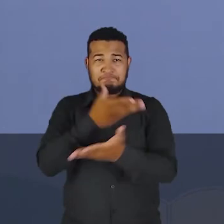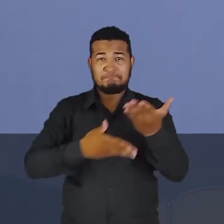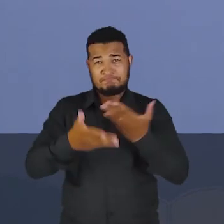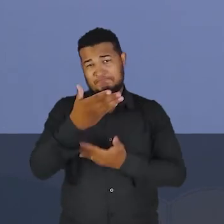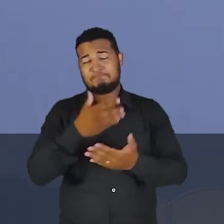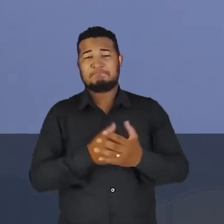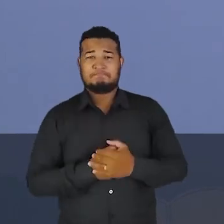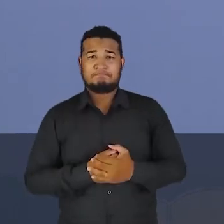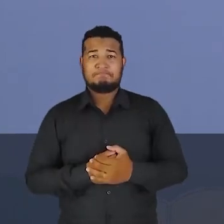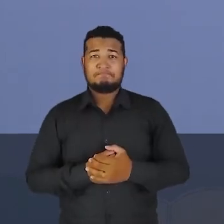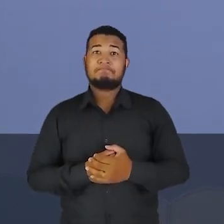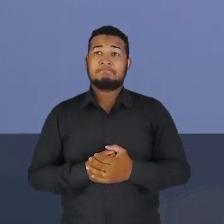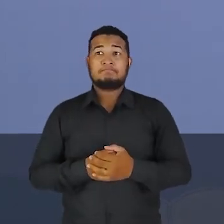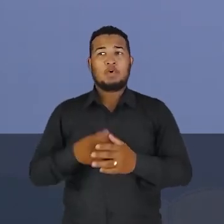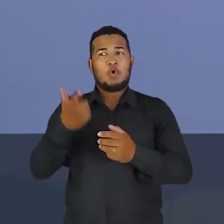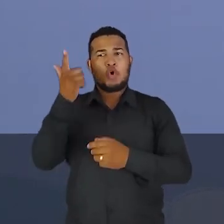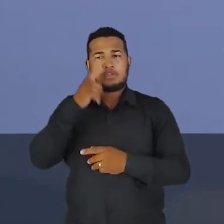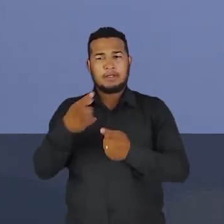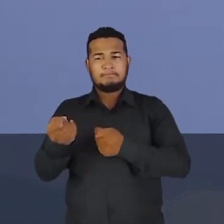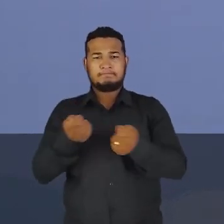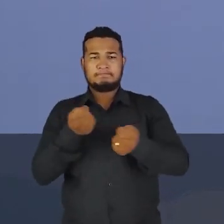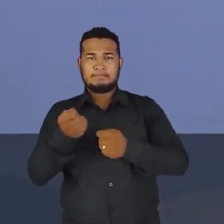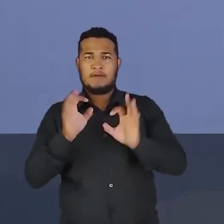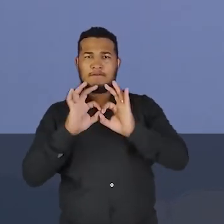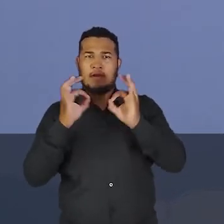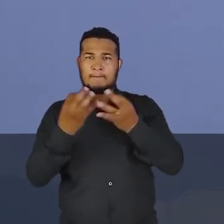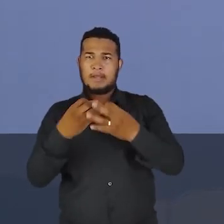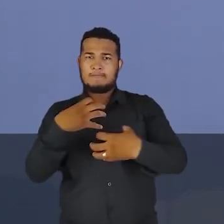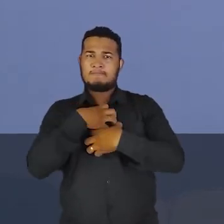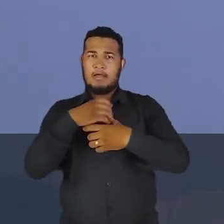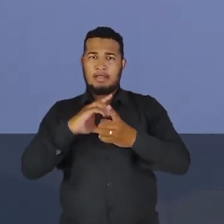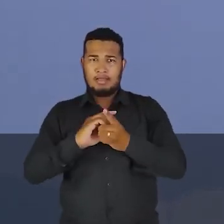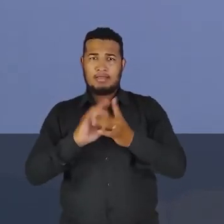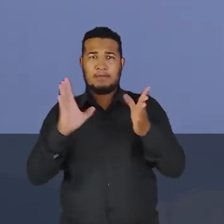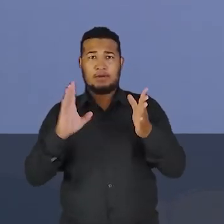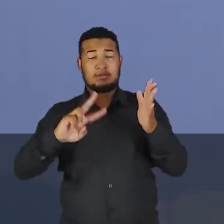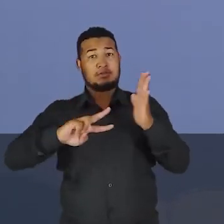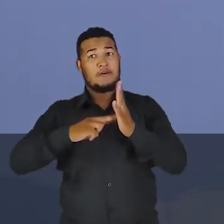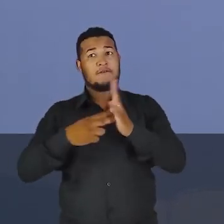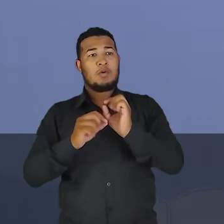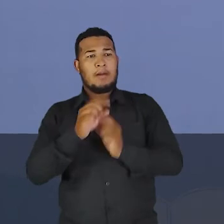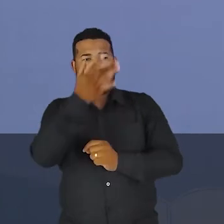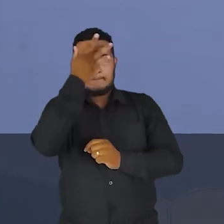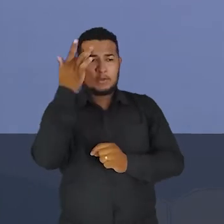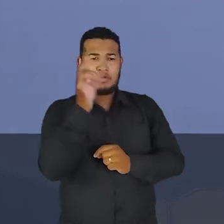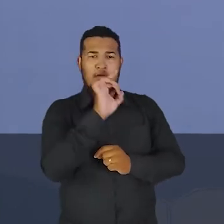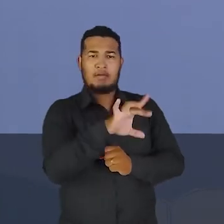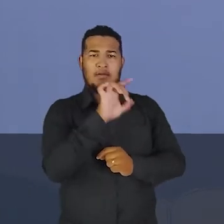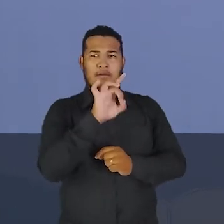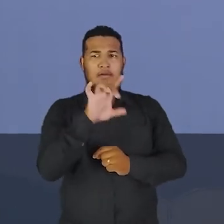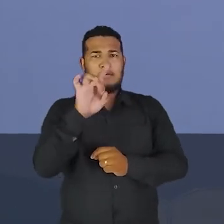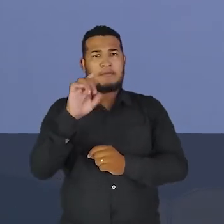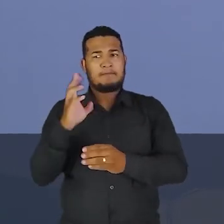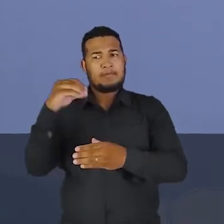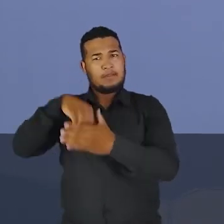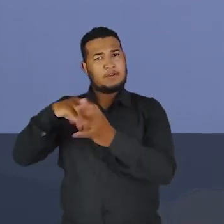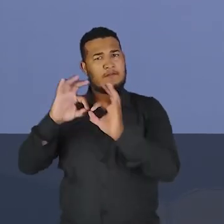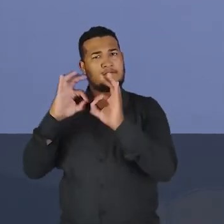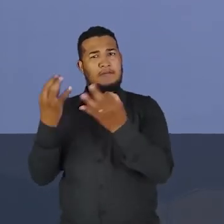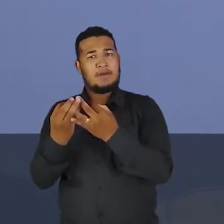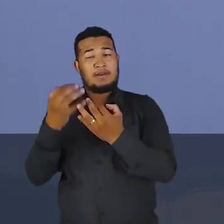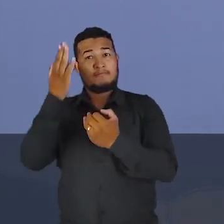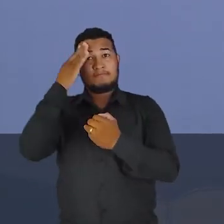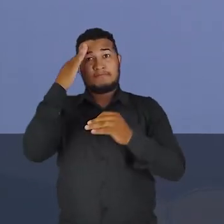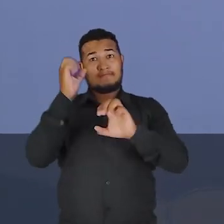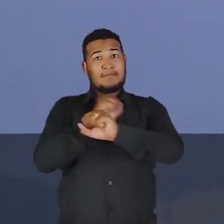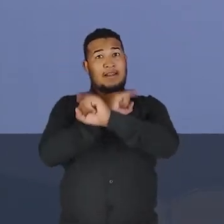organização. Gerir a família democraticamente é fazer com que cada uma das pessoas compostas ali